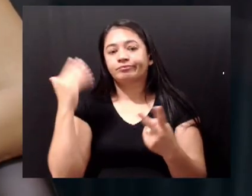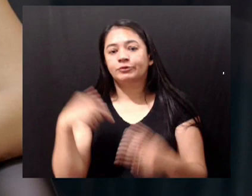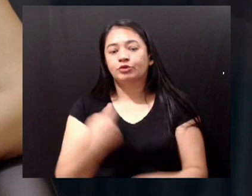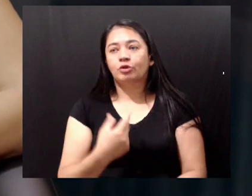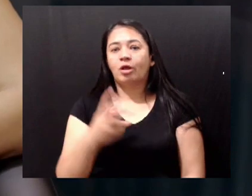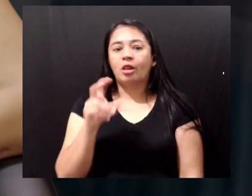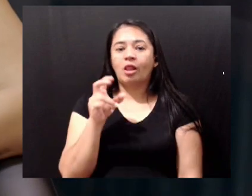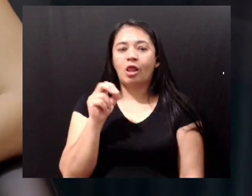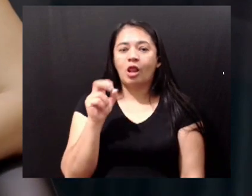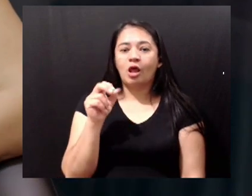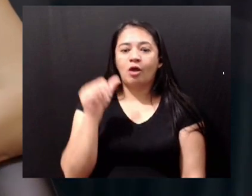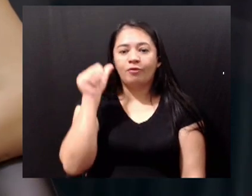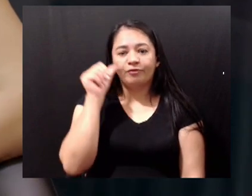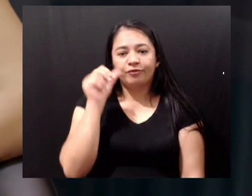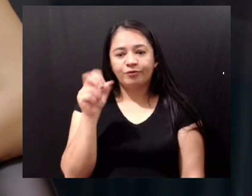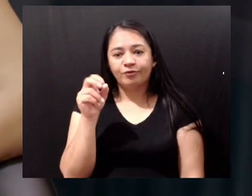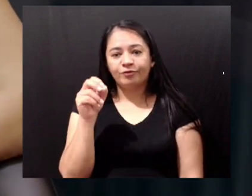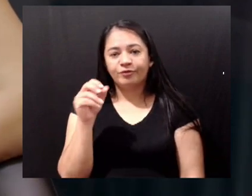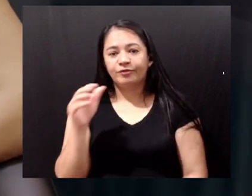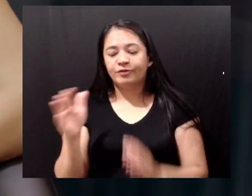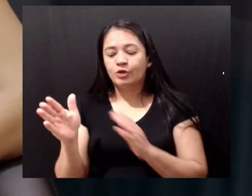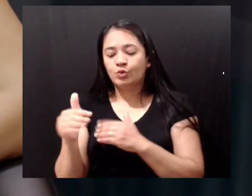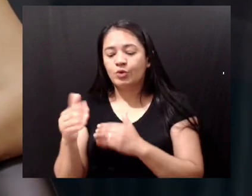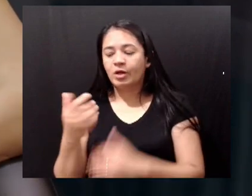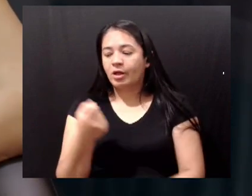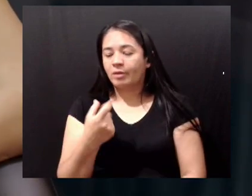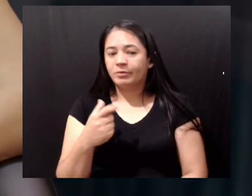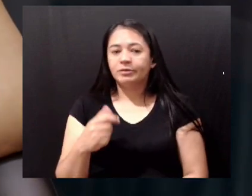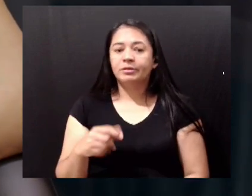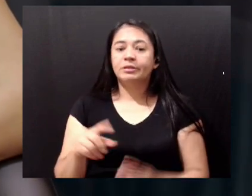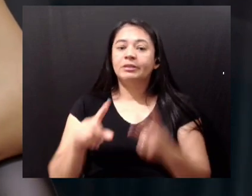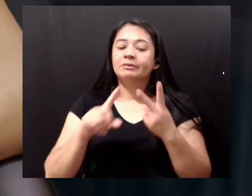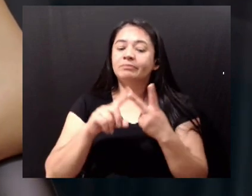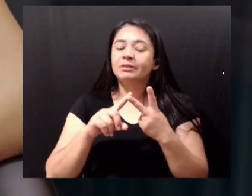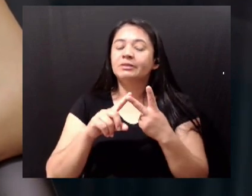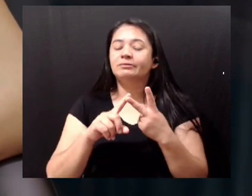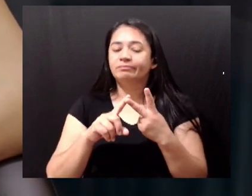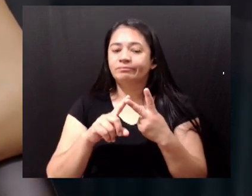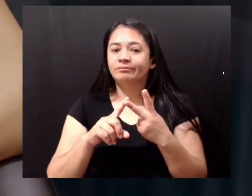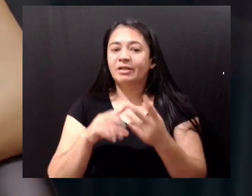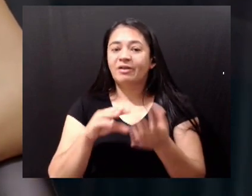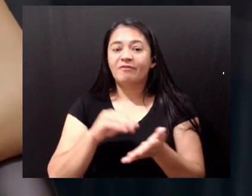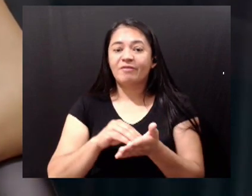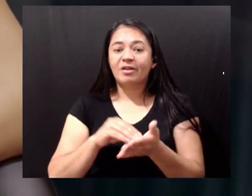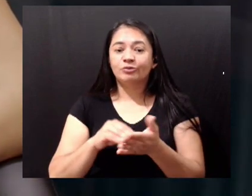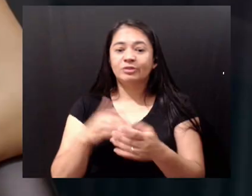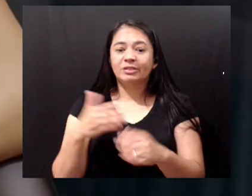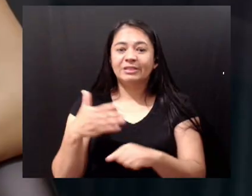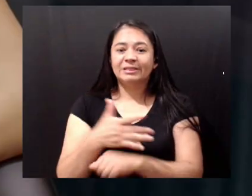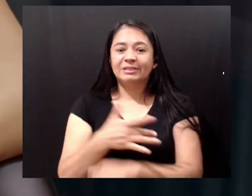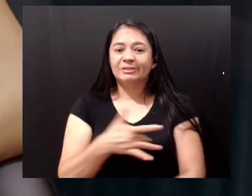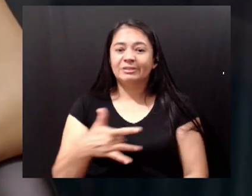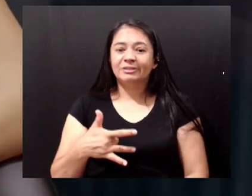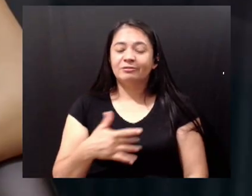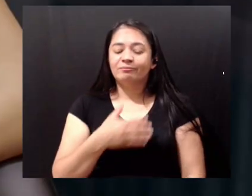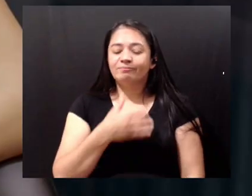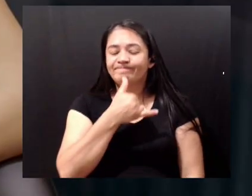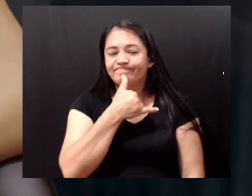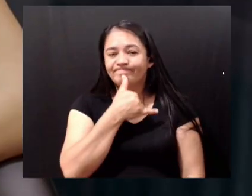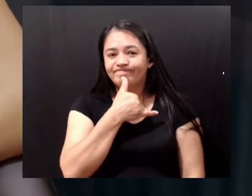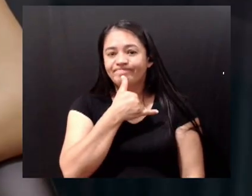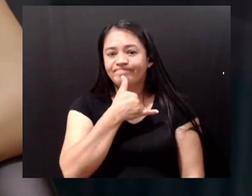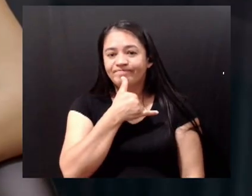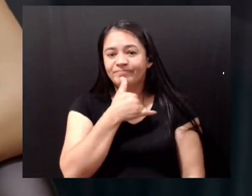ter Isso. a farmacinha em casa, coisa e Uhum. tal, mas, a falta de acesso à saúde, infelizmente, é Exato. um